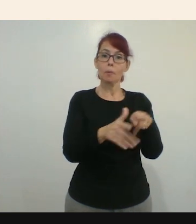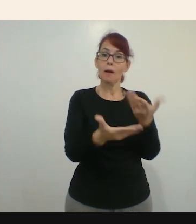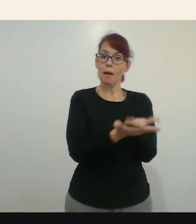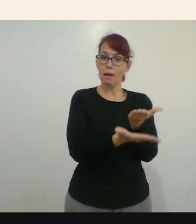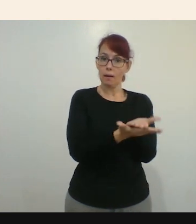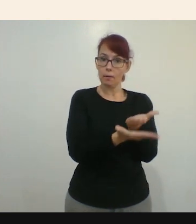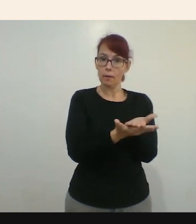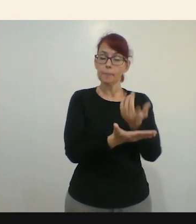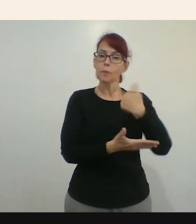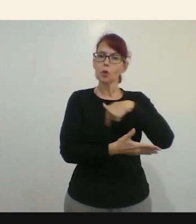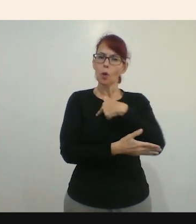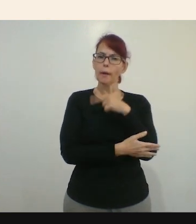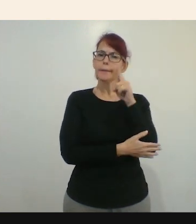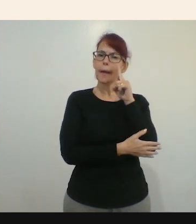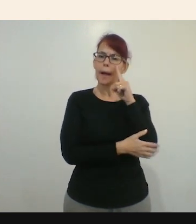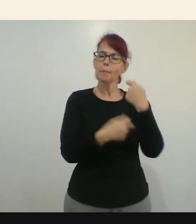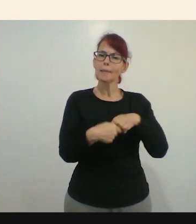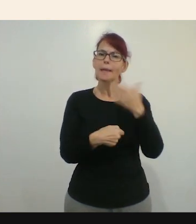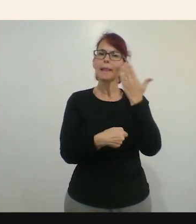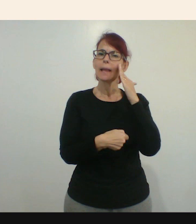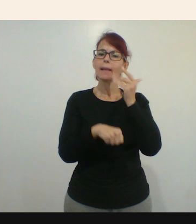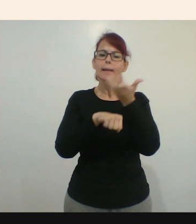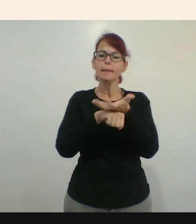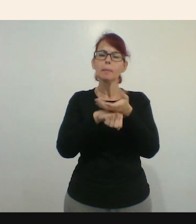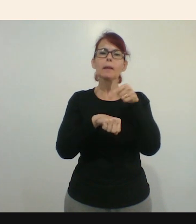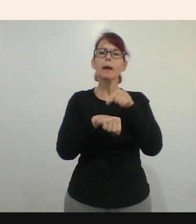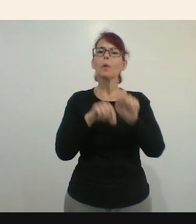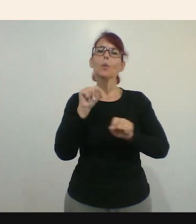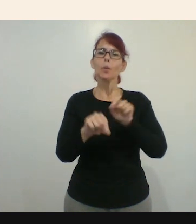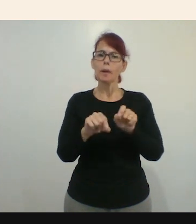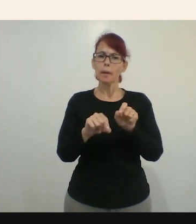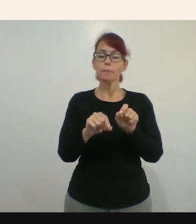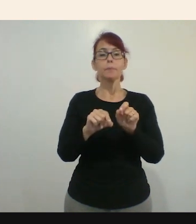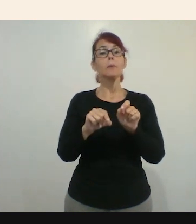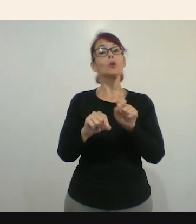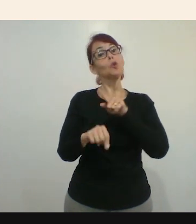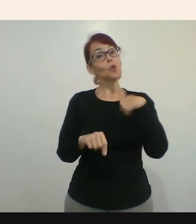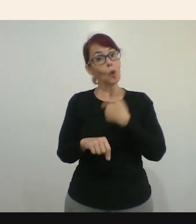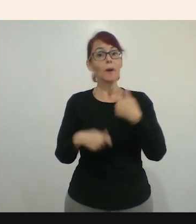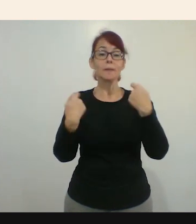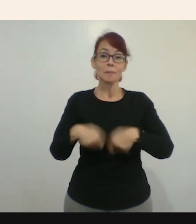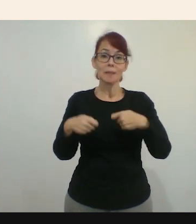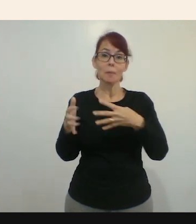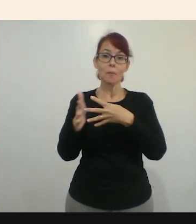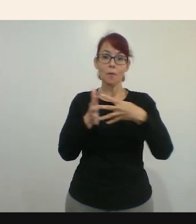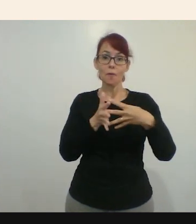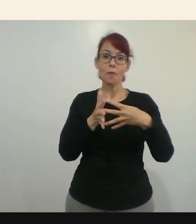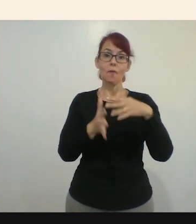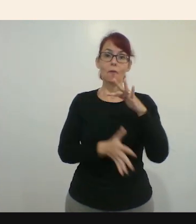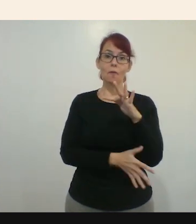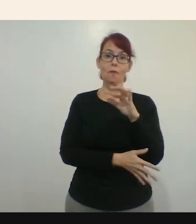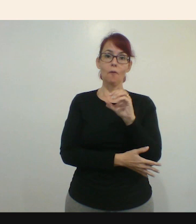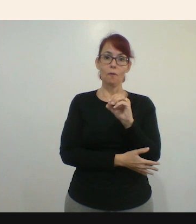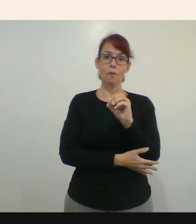nós possamos compreender o que o professor pretende com a sua disciplina, nós precisamos, então, que ele preencha esse